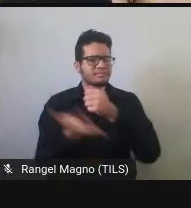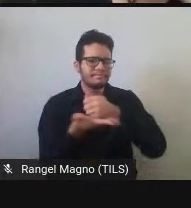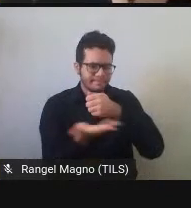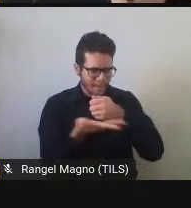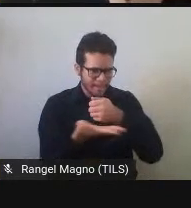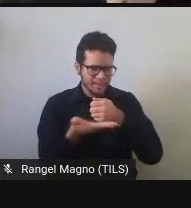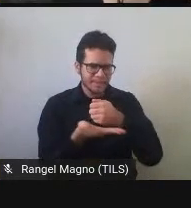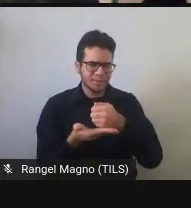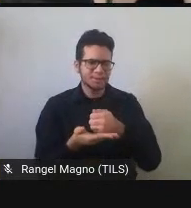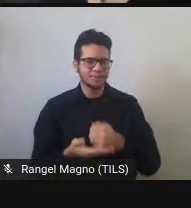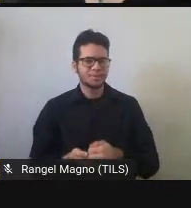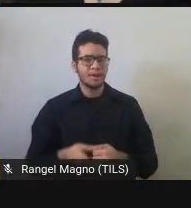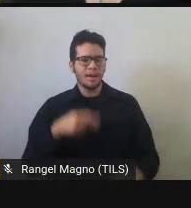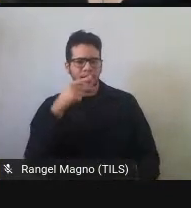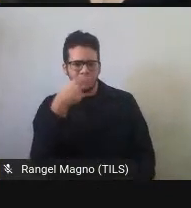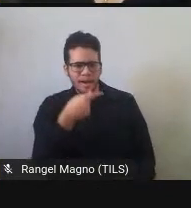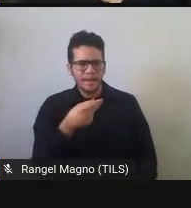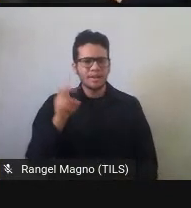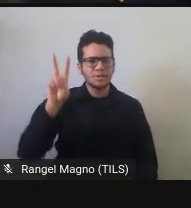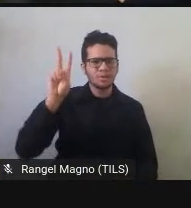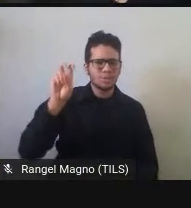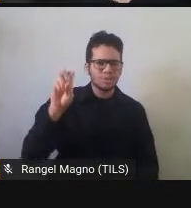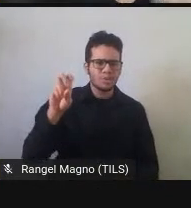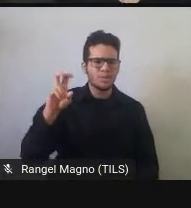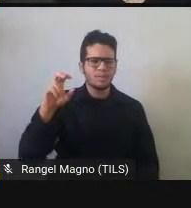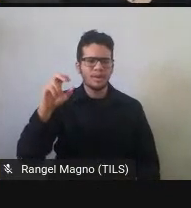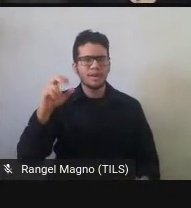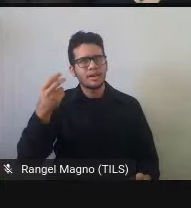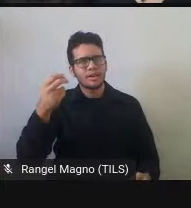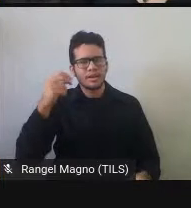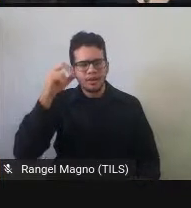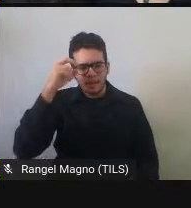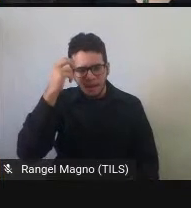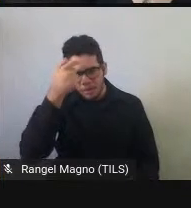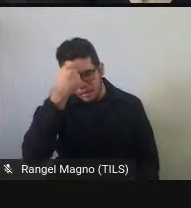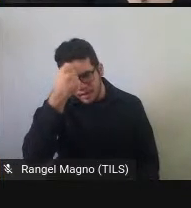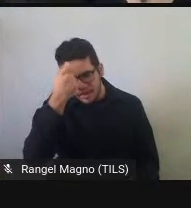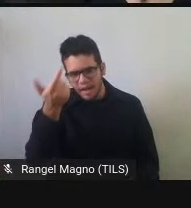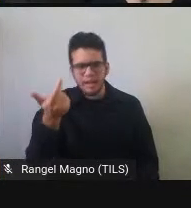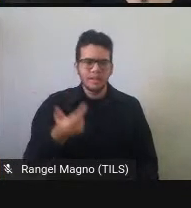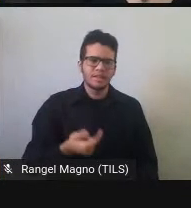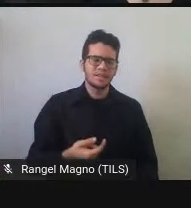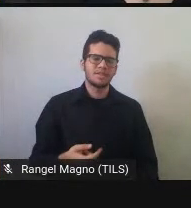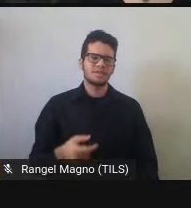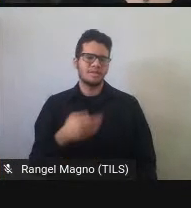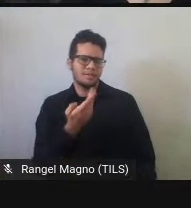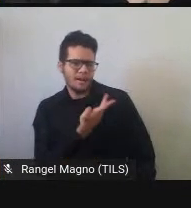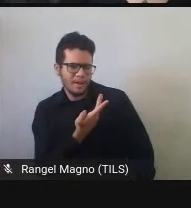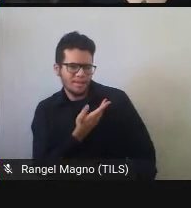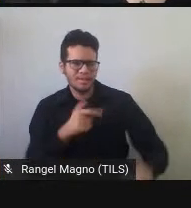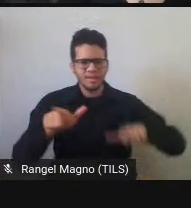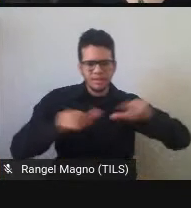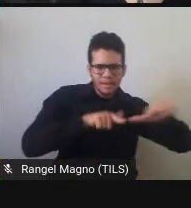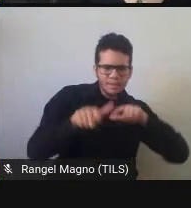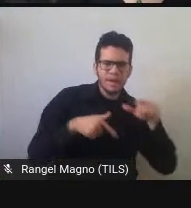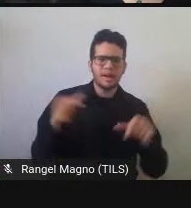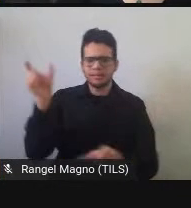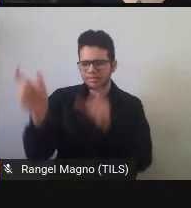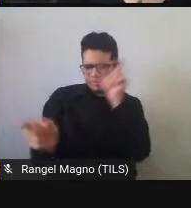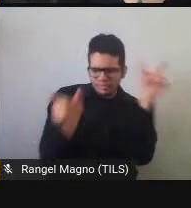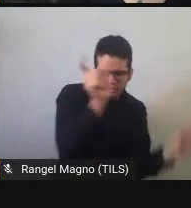falando da Universidade quando ele está falando das condições de produção ou seja dos seus colegas das pesquisas que eram